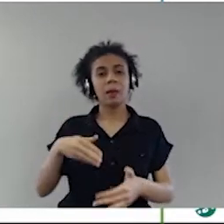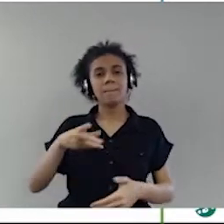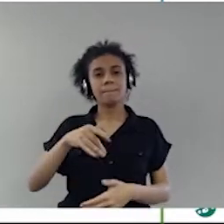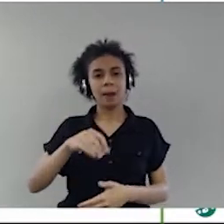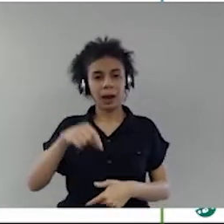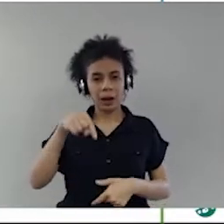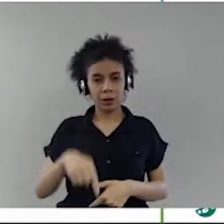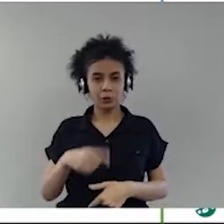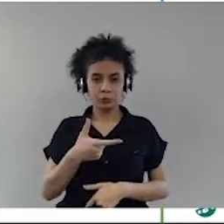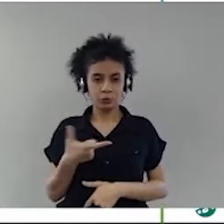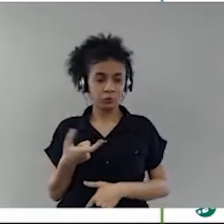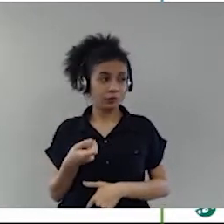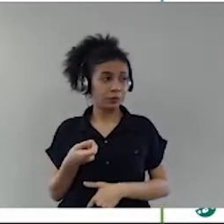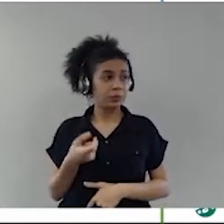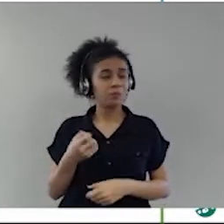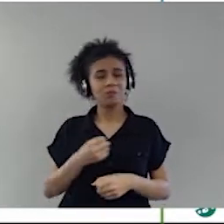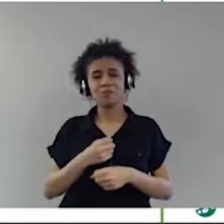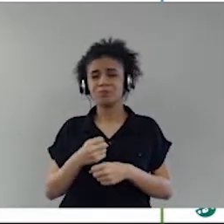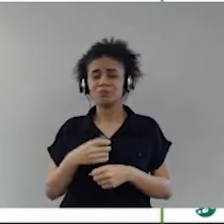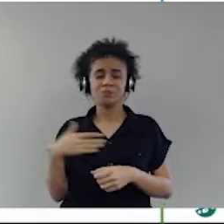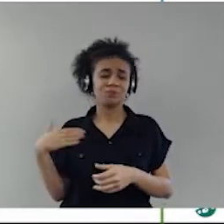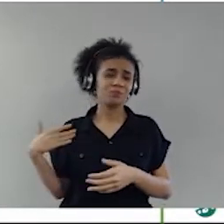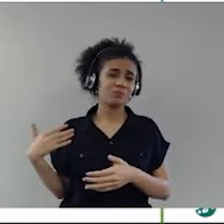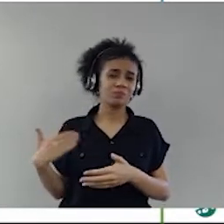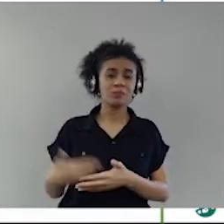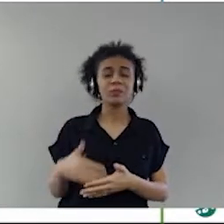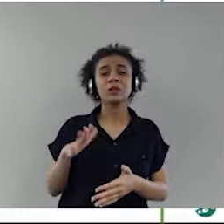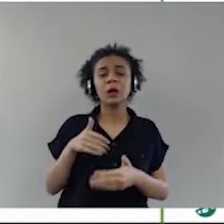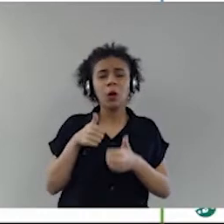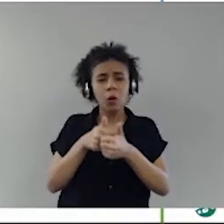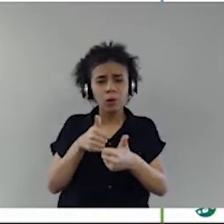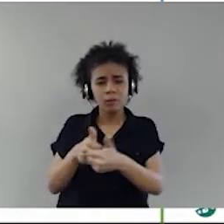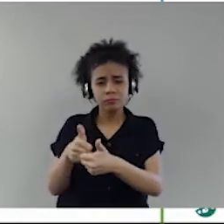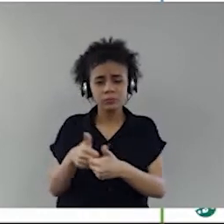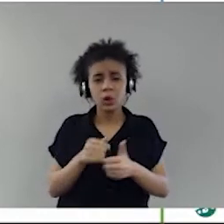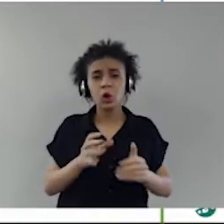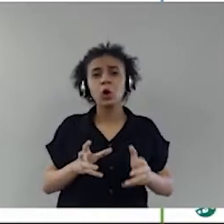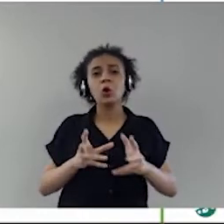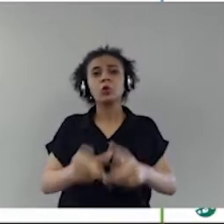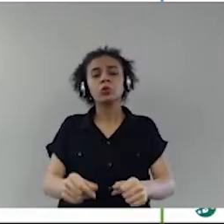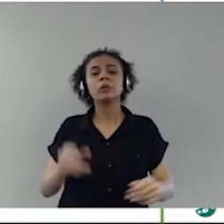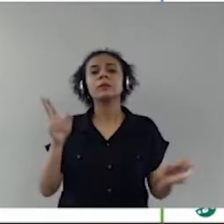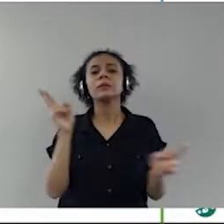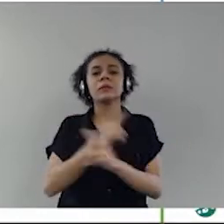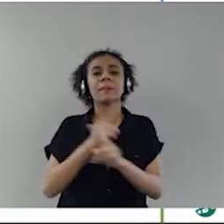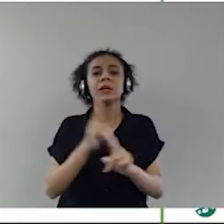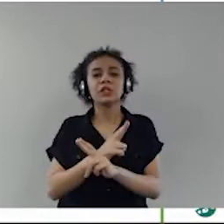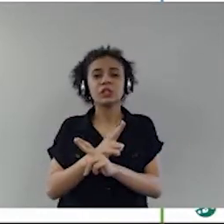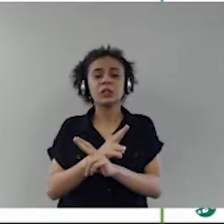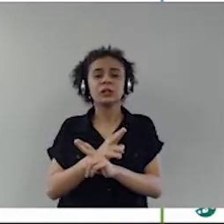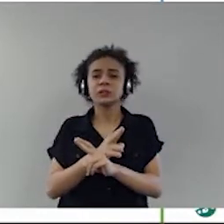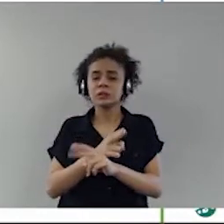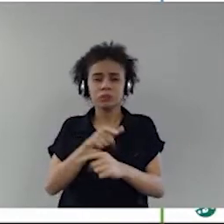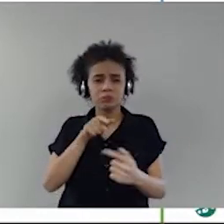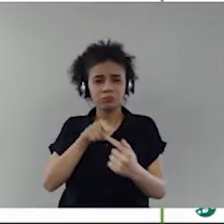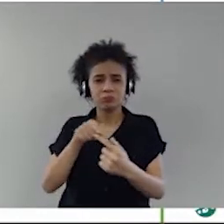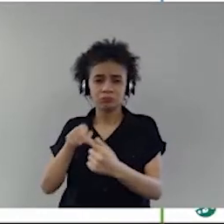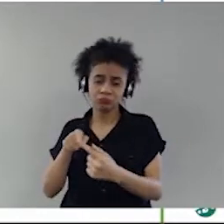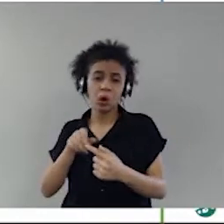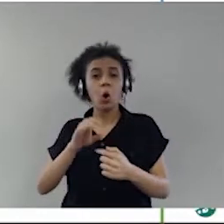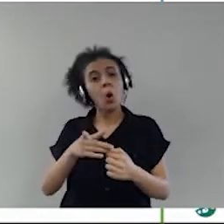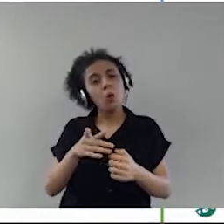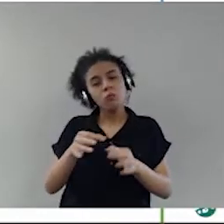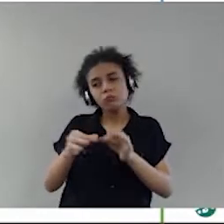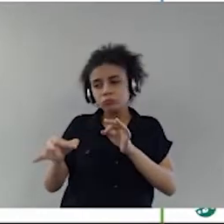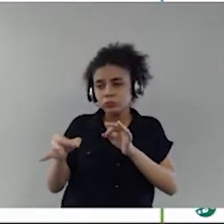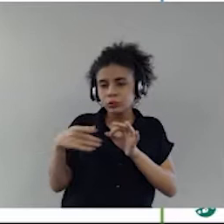ano. Durante todo esse período, eu acompanhei todas essas emergências, diretamente ou indiretamente. Então,